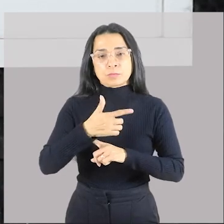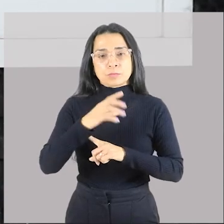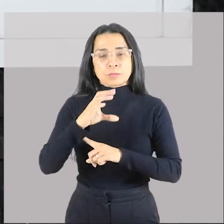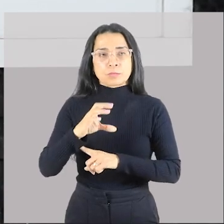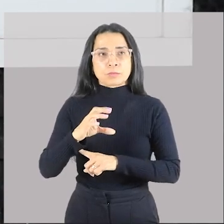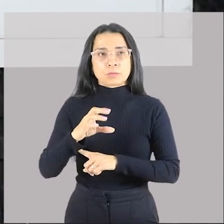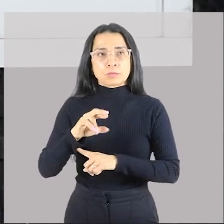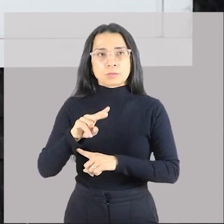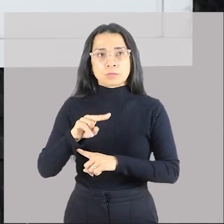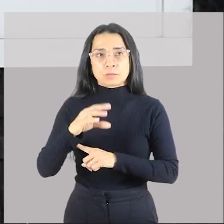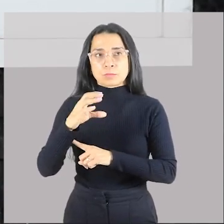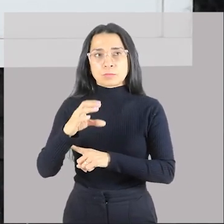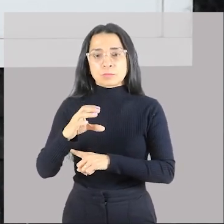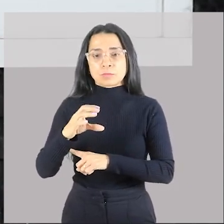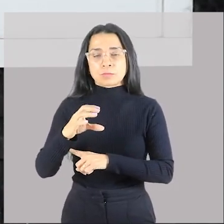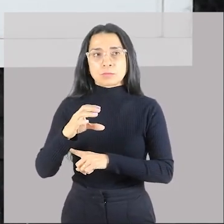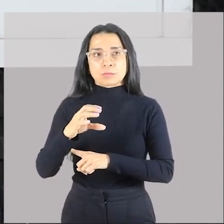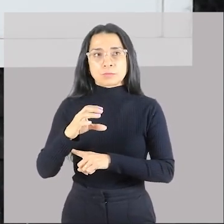igual ao capital,